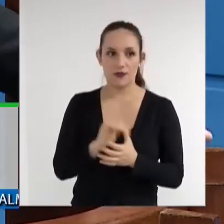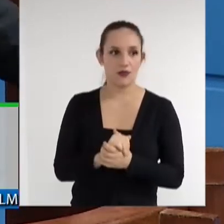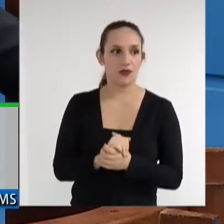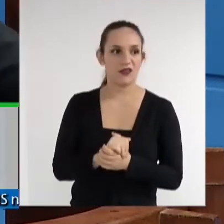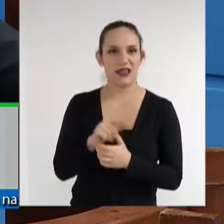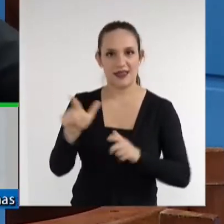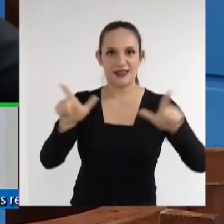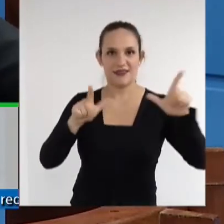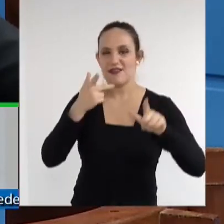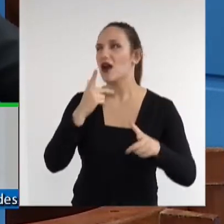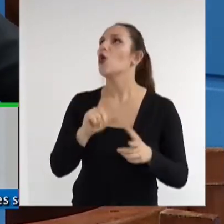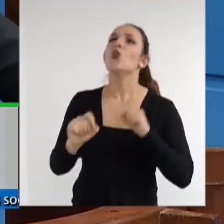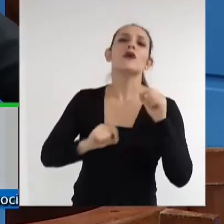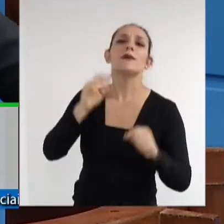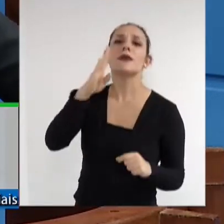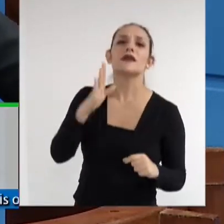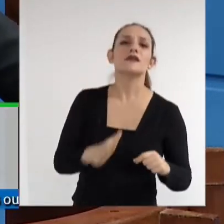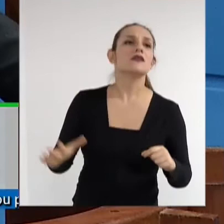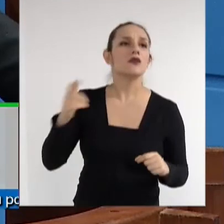quero para o futuro?